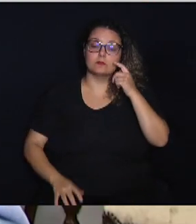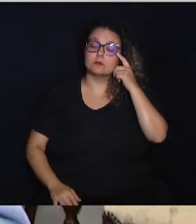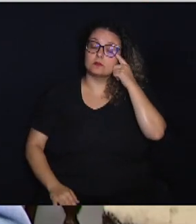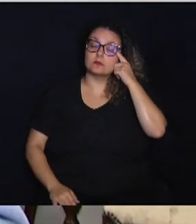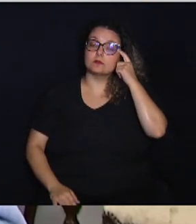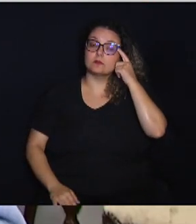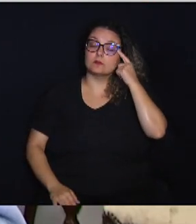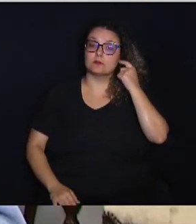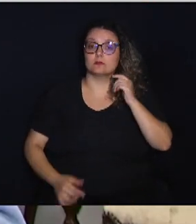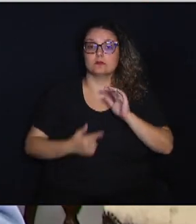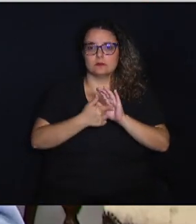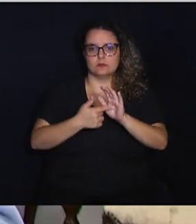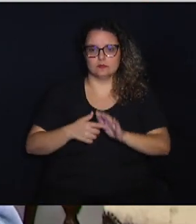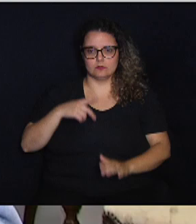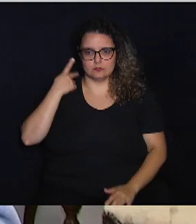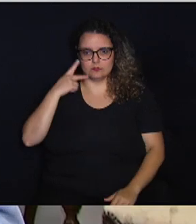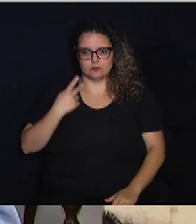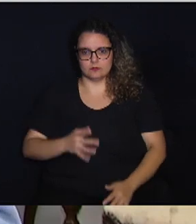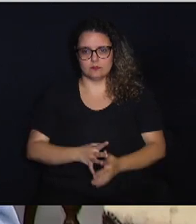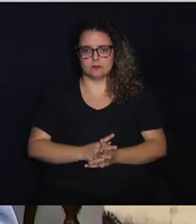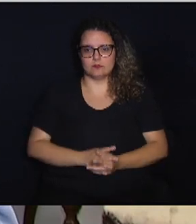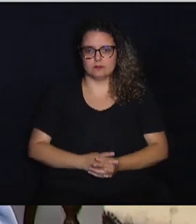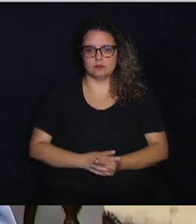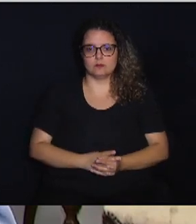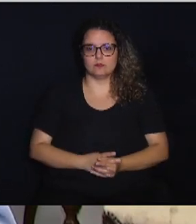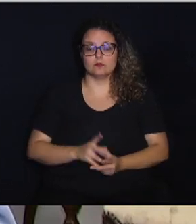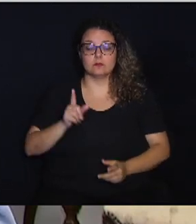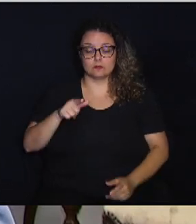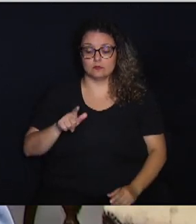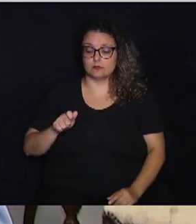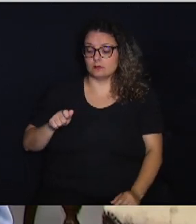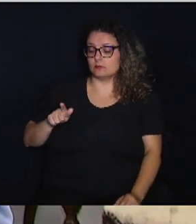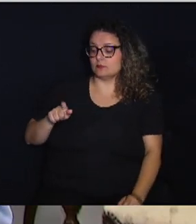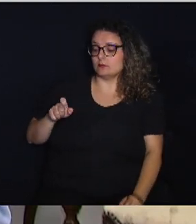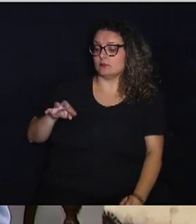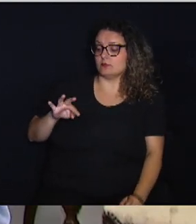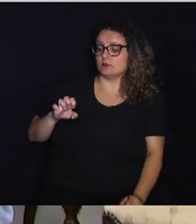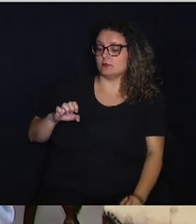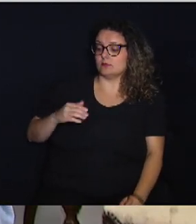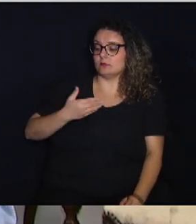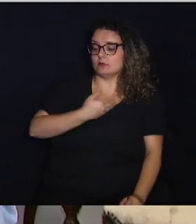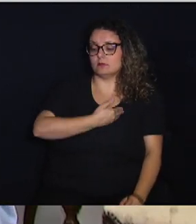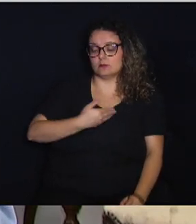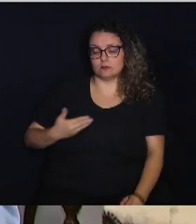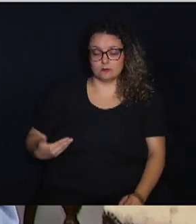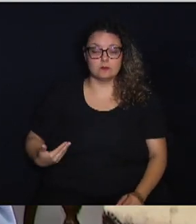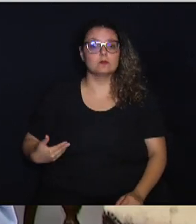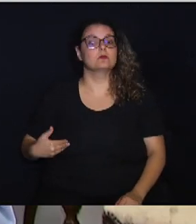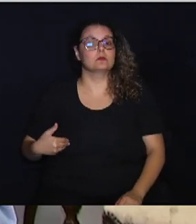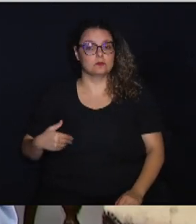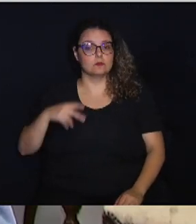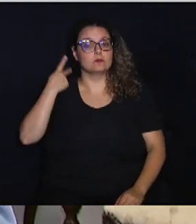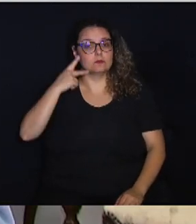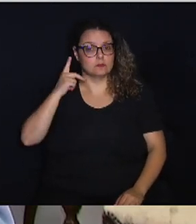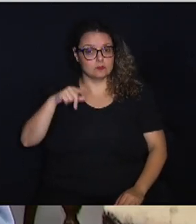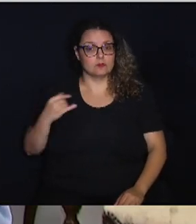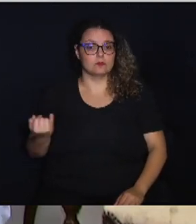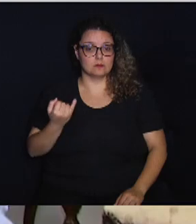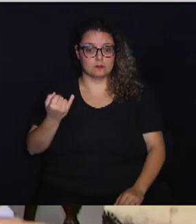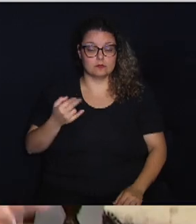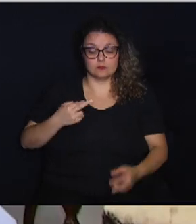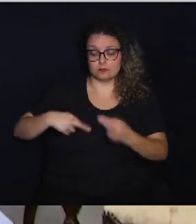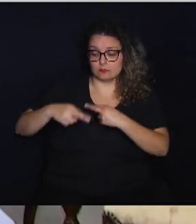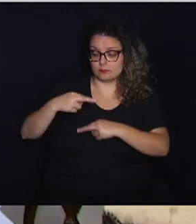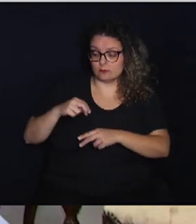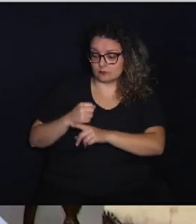demonstra também que o vereador ele é um agente político importante e nessa relação com a sociedade pode ajudar